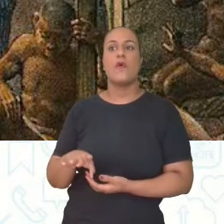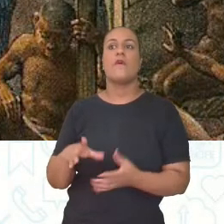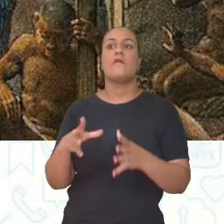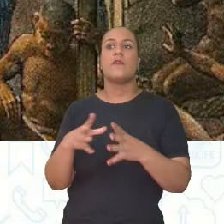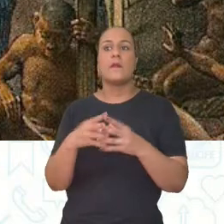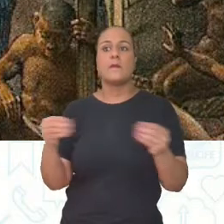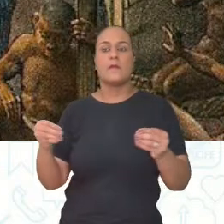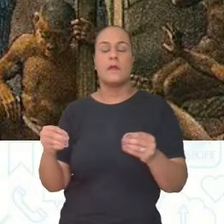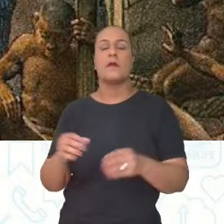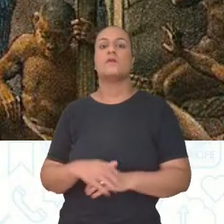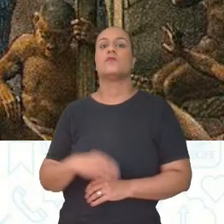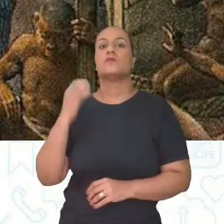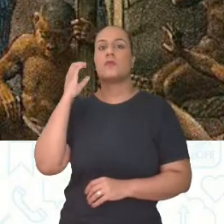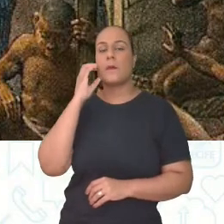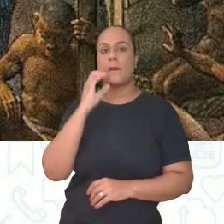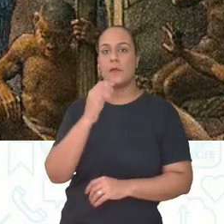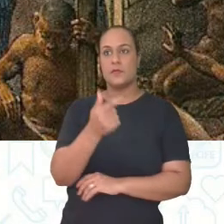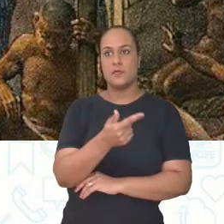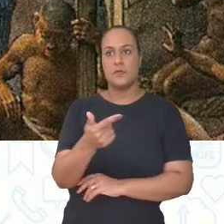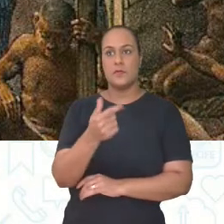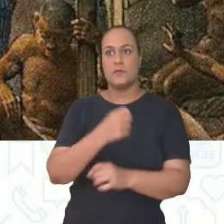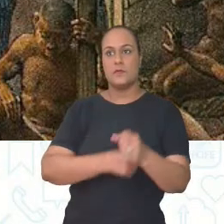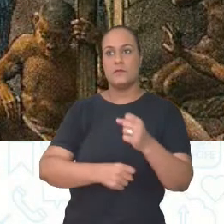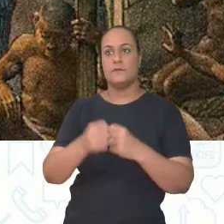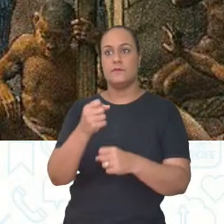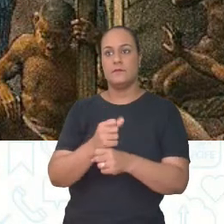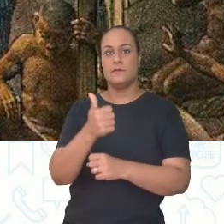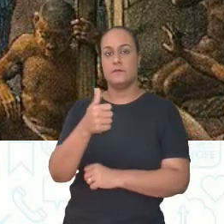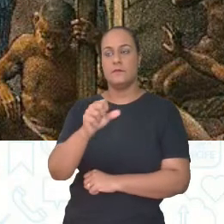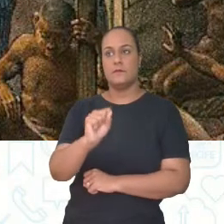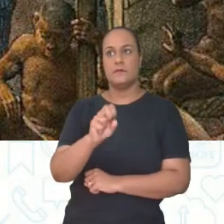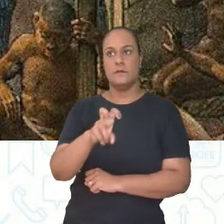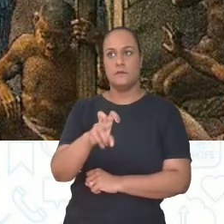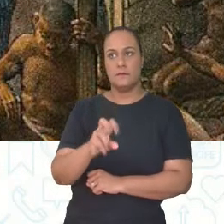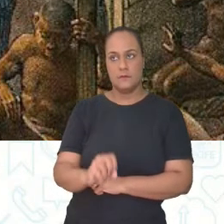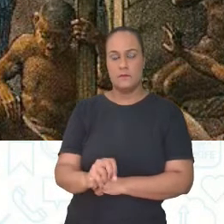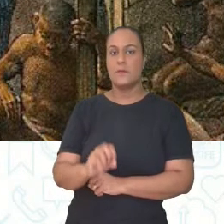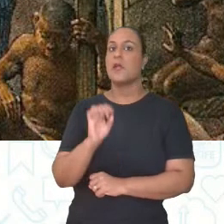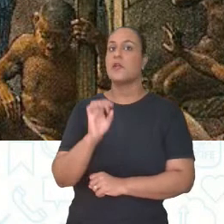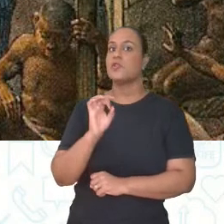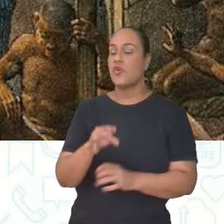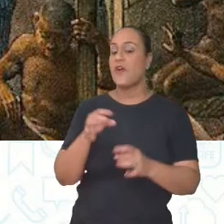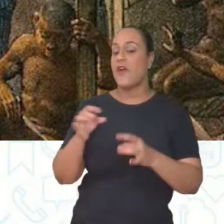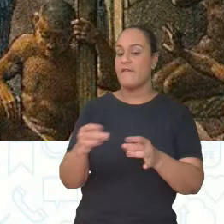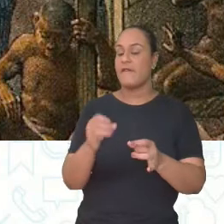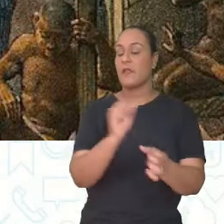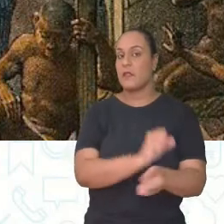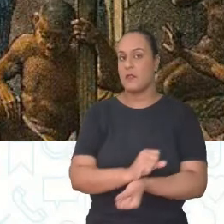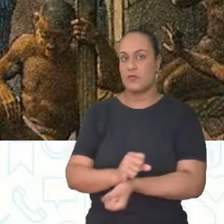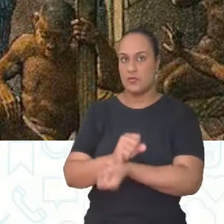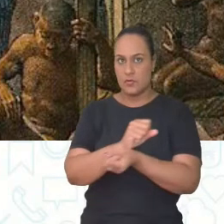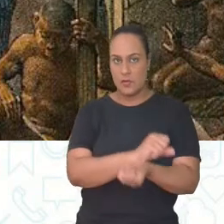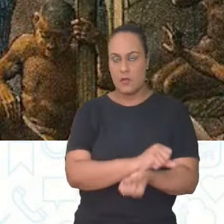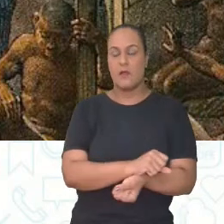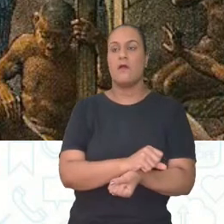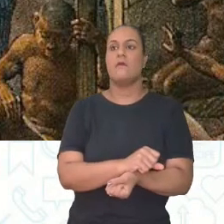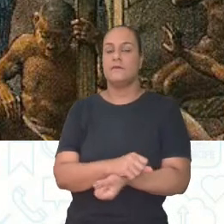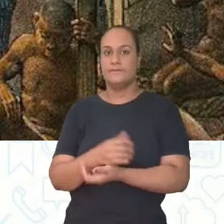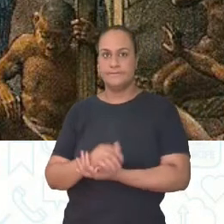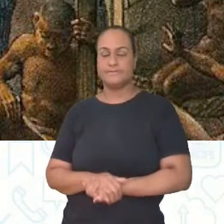Pedro II em 1850, né? E eu estou falando aí do tráfico de escravos, né? Essa vinda